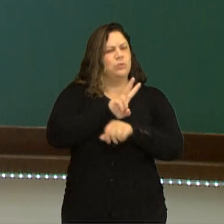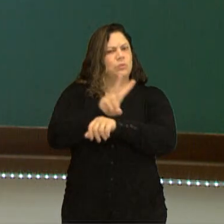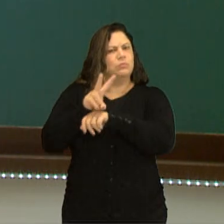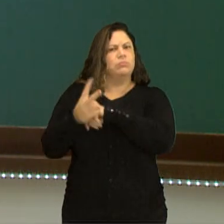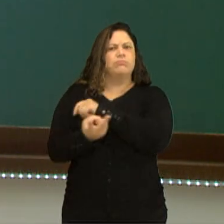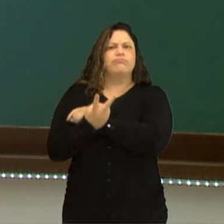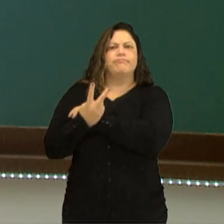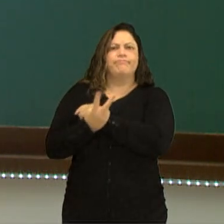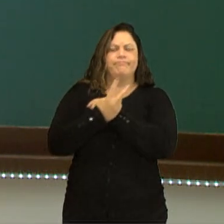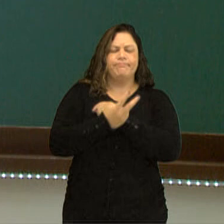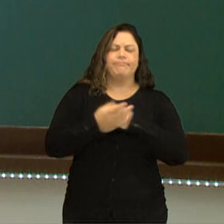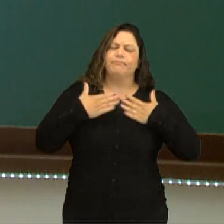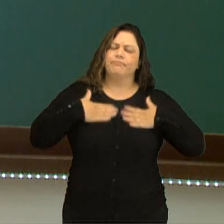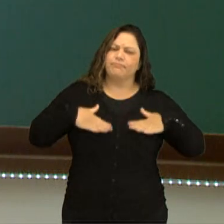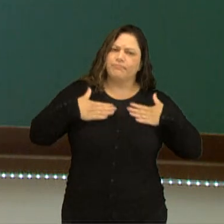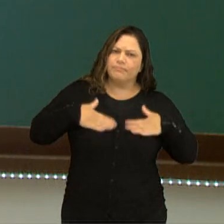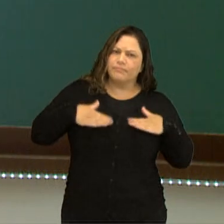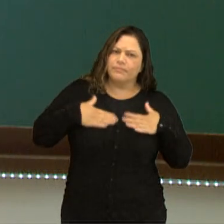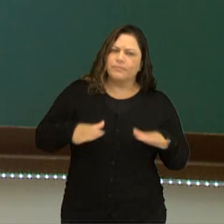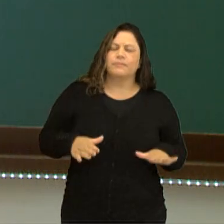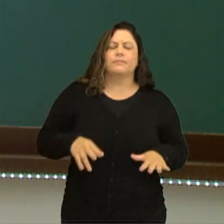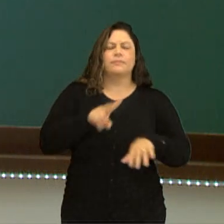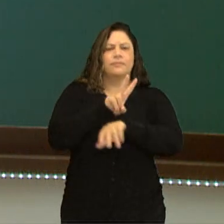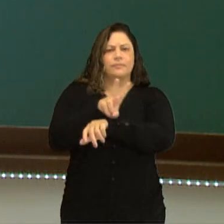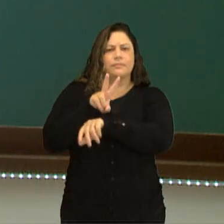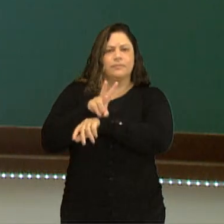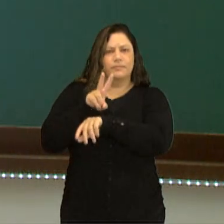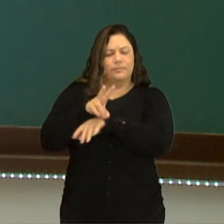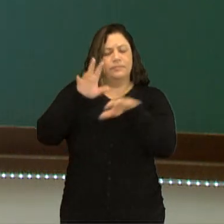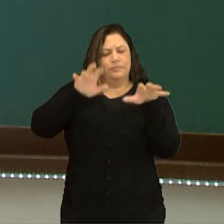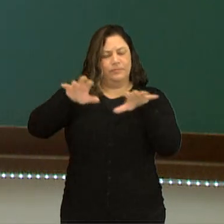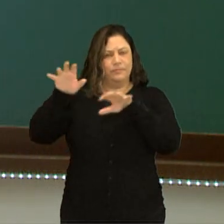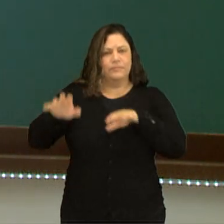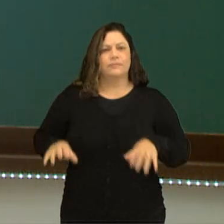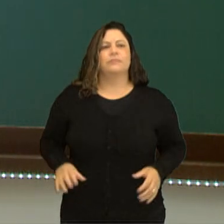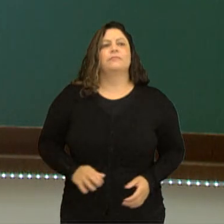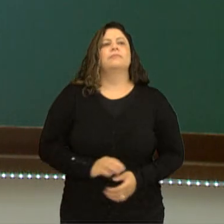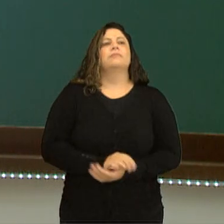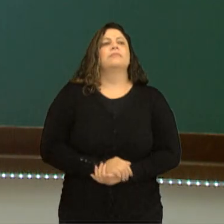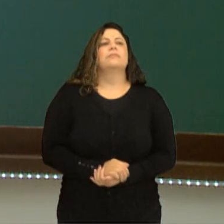sente confortável com essa proteção que a chuva oferece.